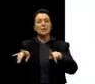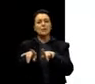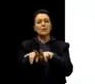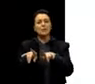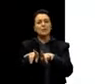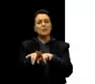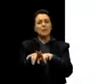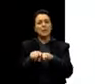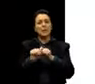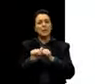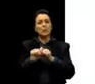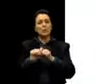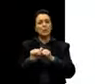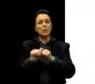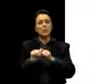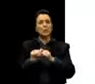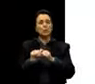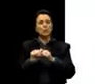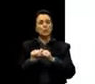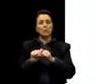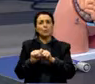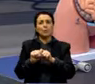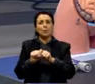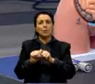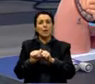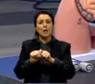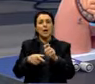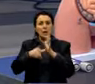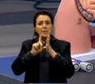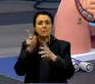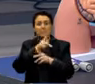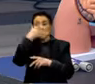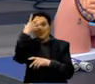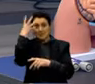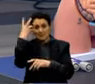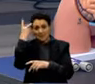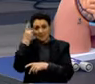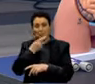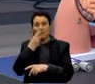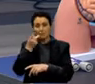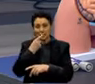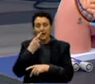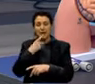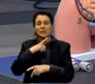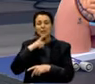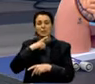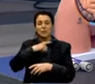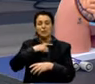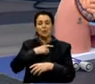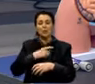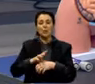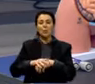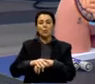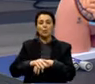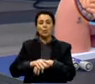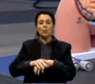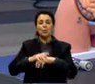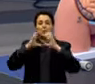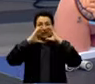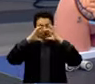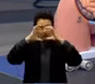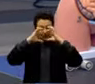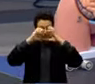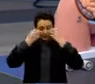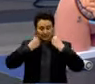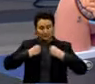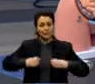batido, gente. Eu falei que é dividido em sistema nervoso central e sistema nervoso periférico. Eu falei